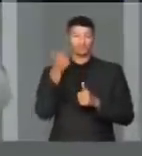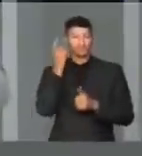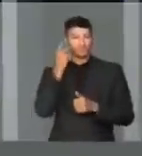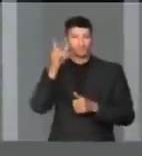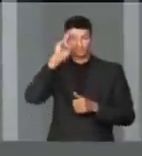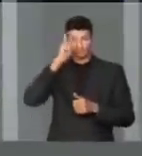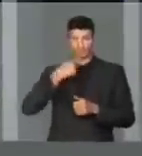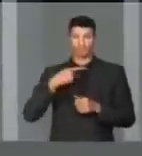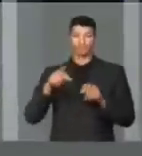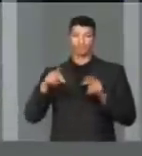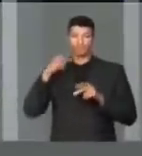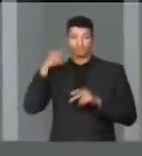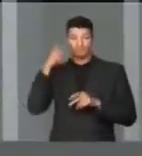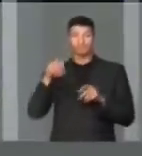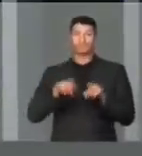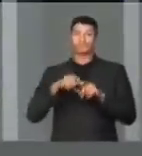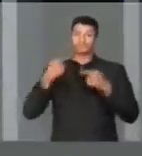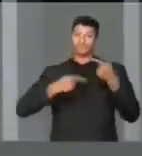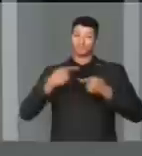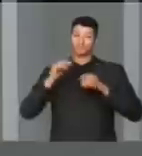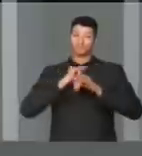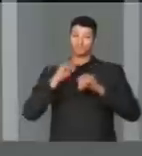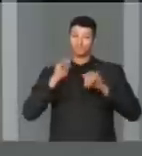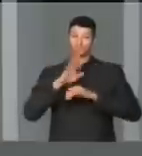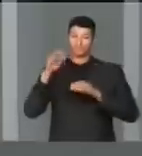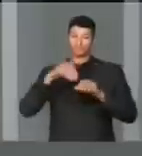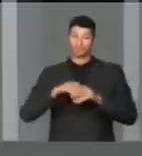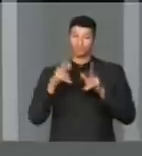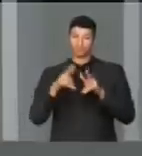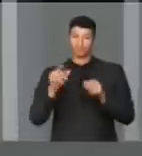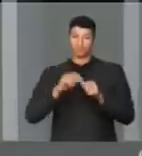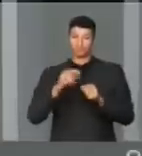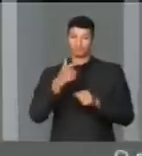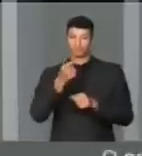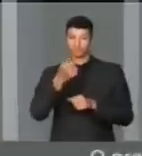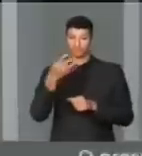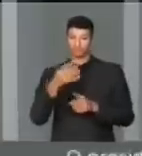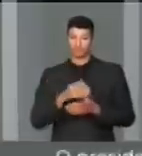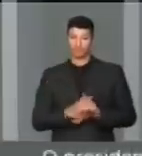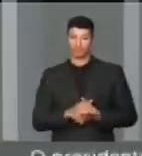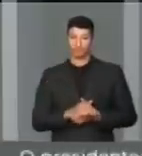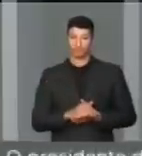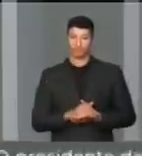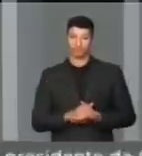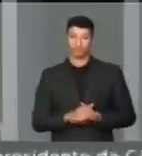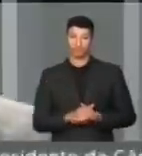só para si, para partidos políticos e campanha eleitoral, como ela fez em 2014.